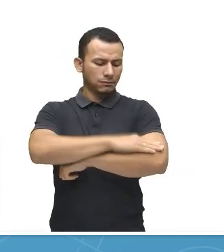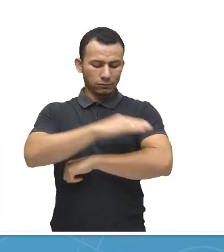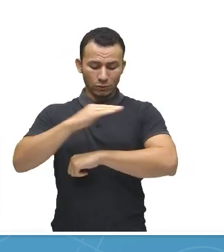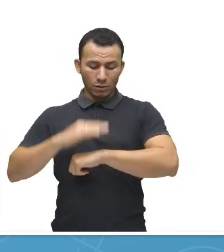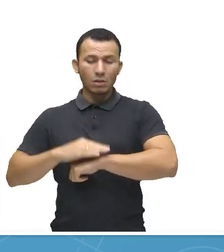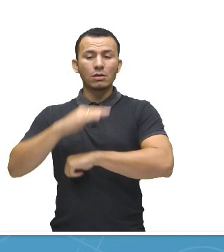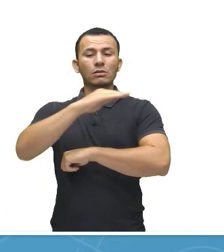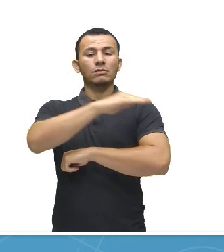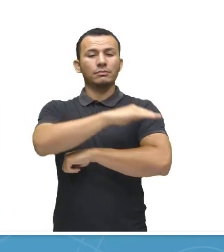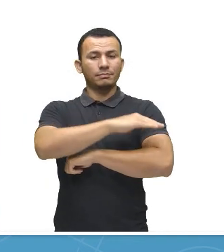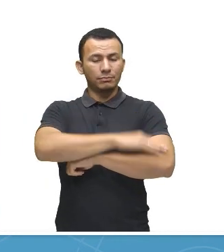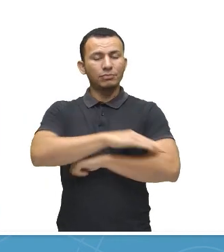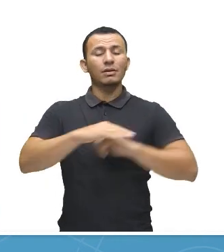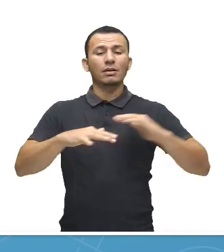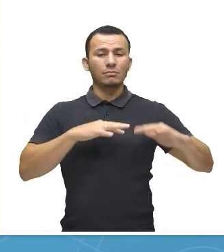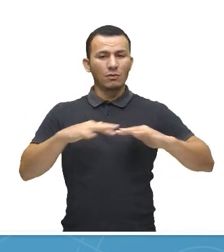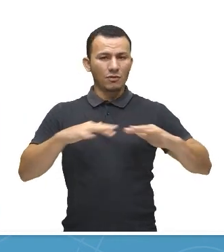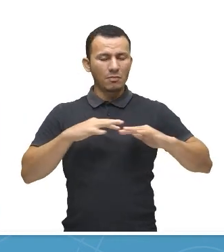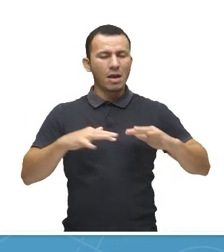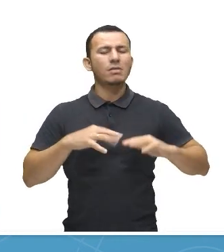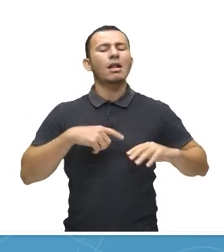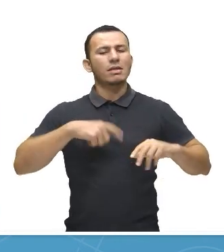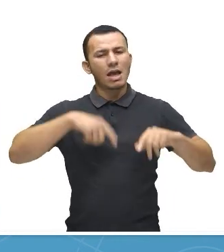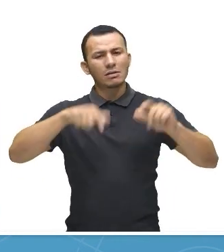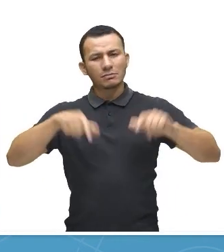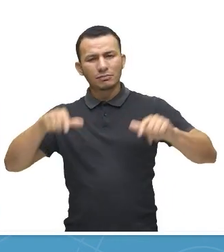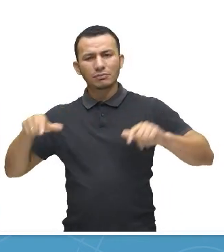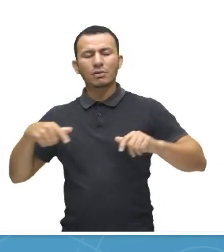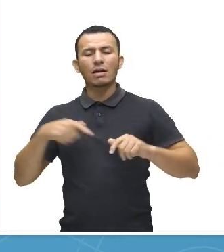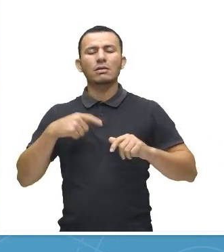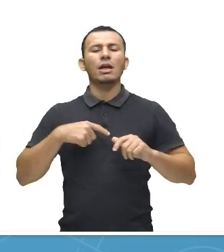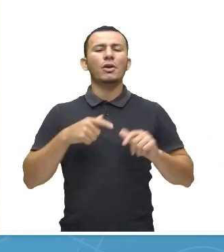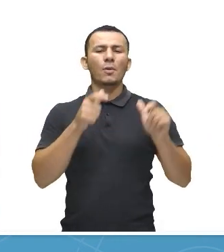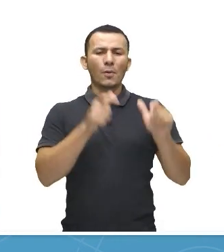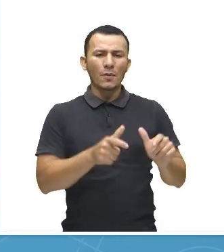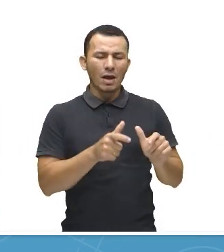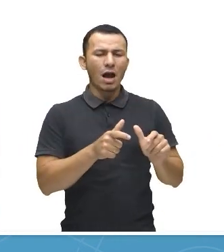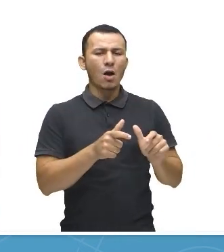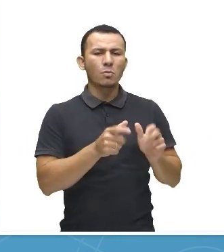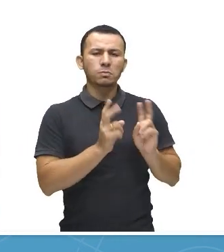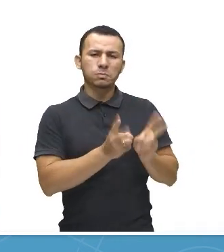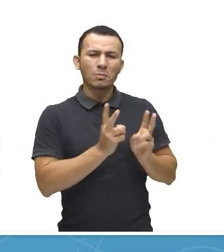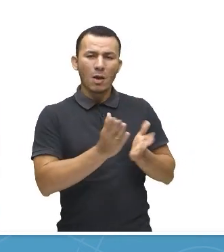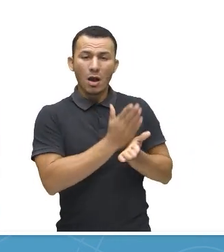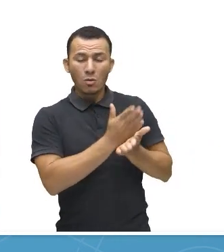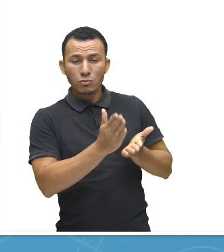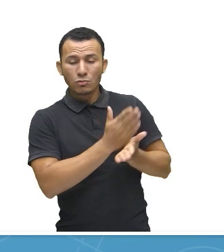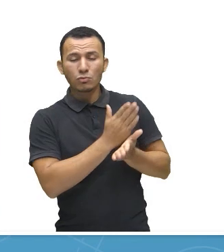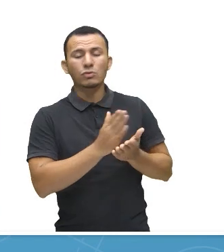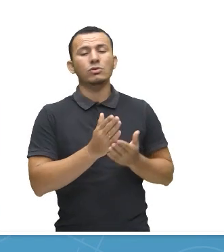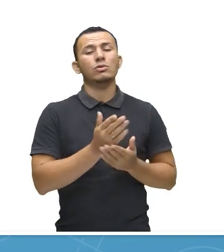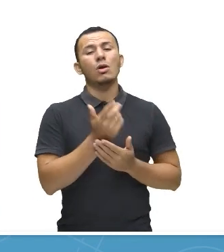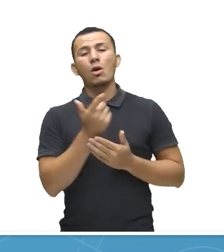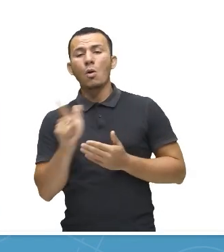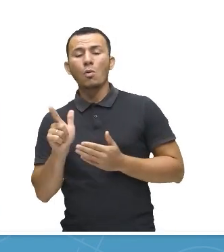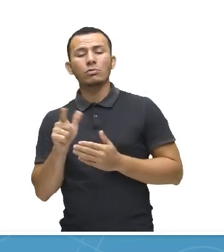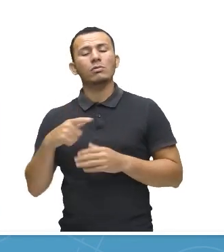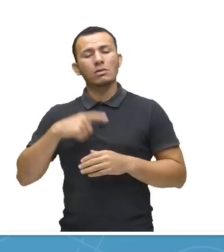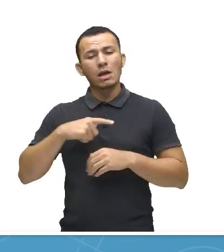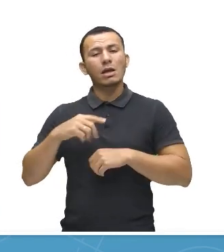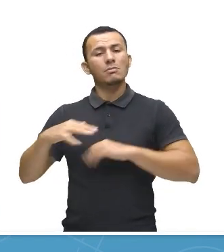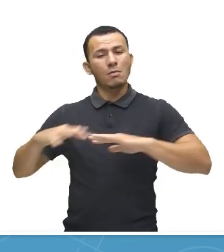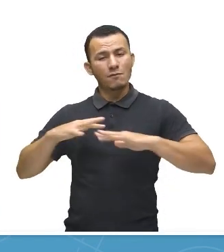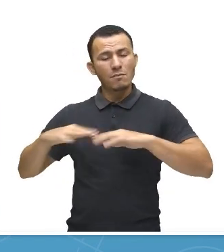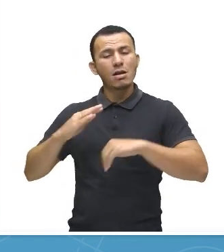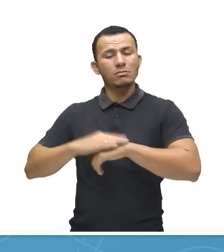seres vivos. Alguns seres vivos passam toda a sua vida em um mesmo local, mas uma outra parte também se movimenta. Então, essa